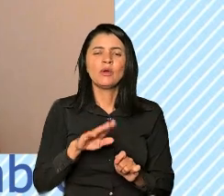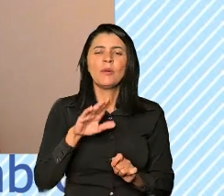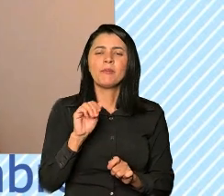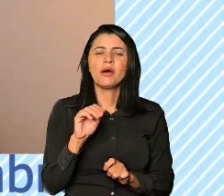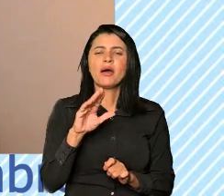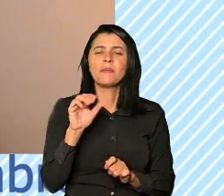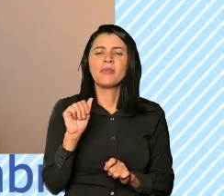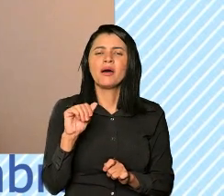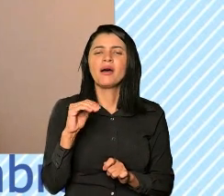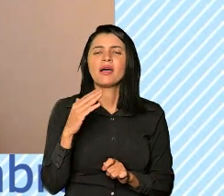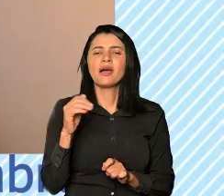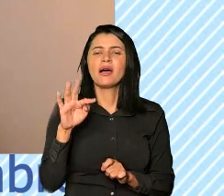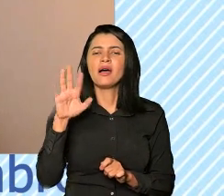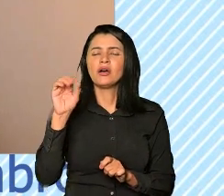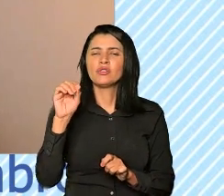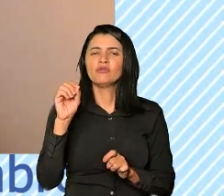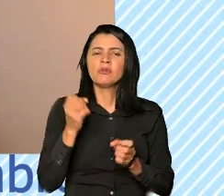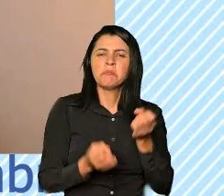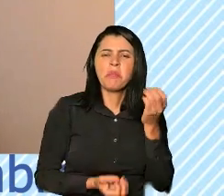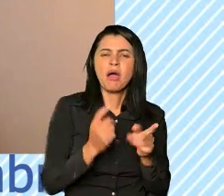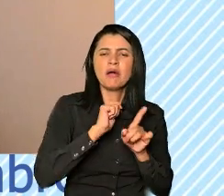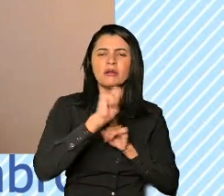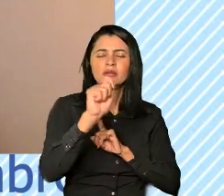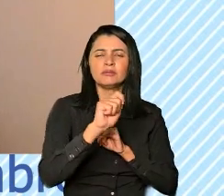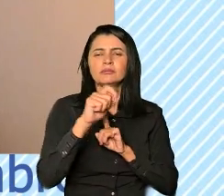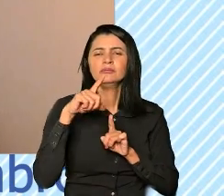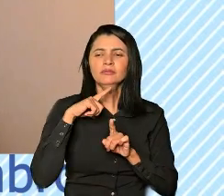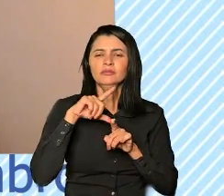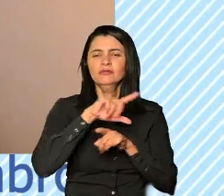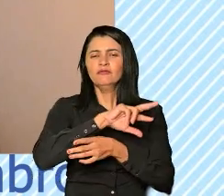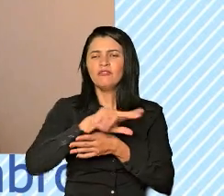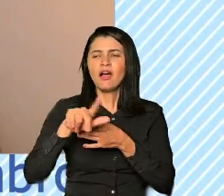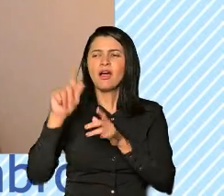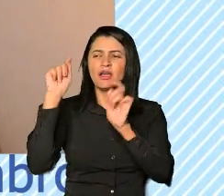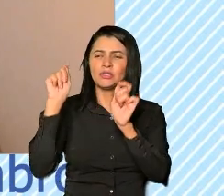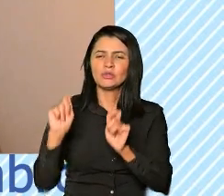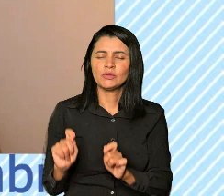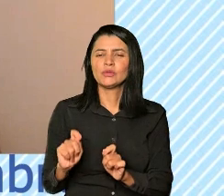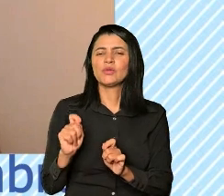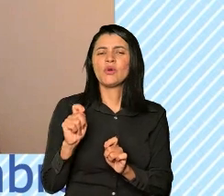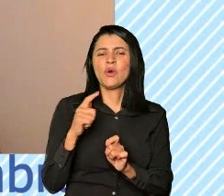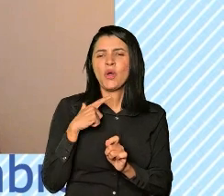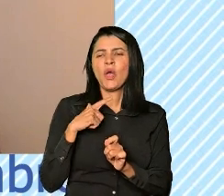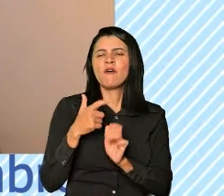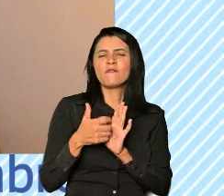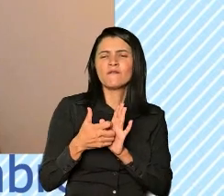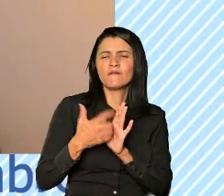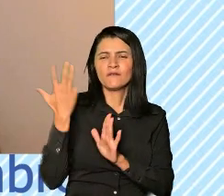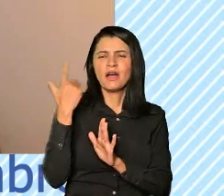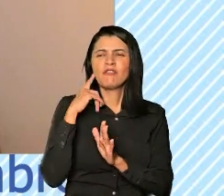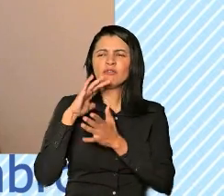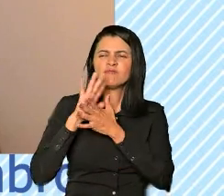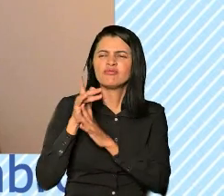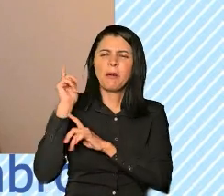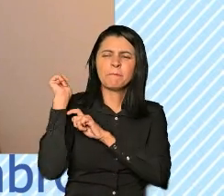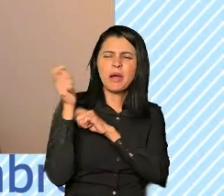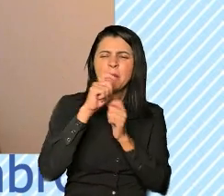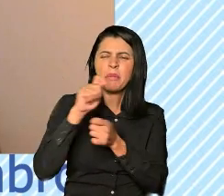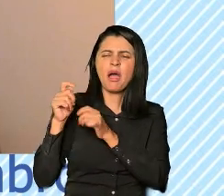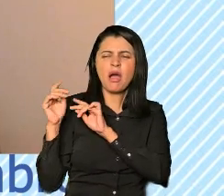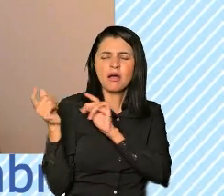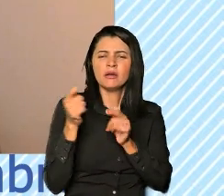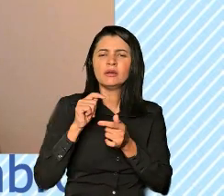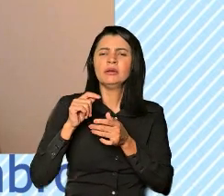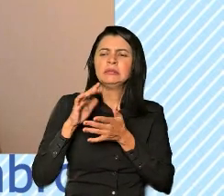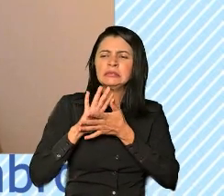foi queimada, quando teve aquela onda das estátuas, entendeu? Que muitas foram destruídas, algumas